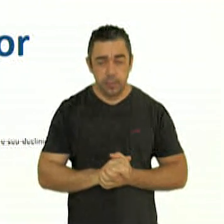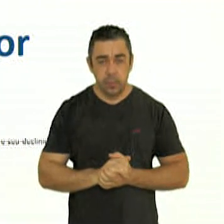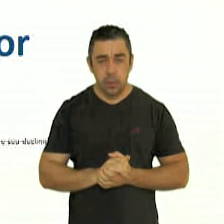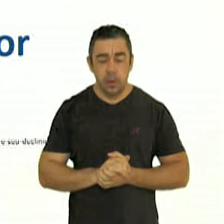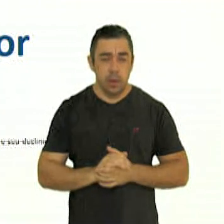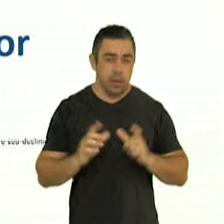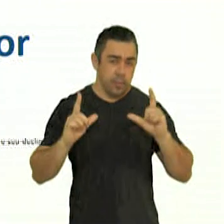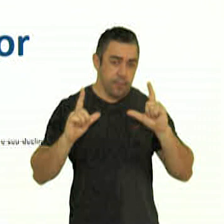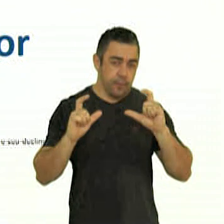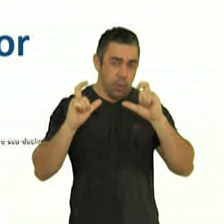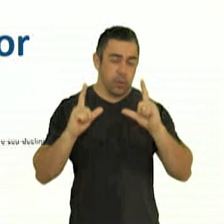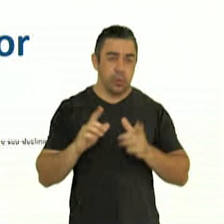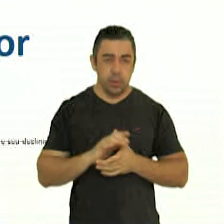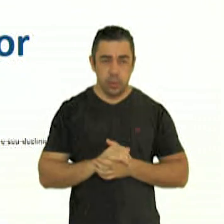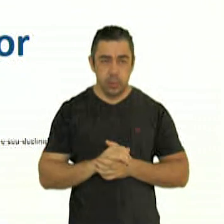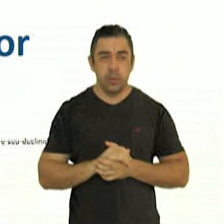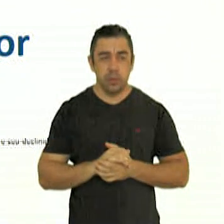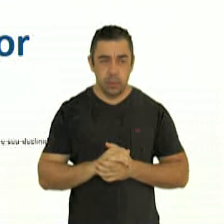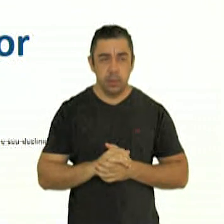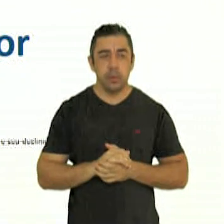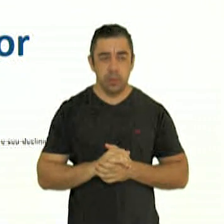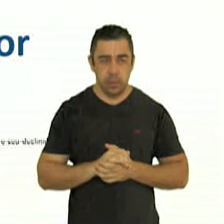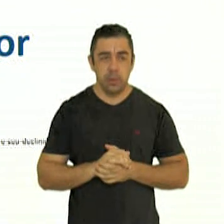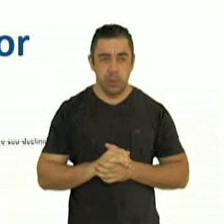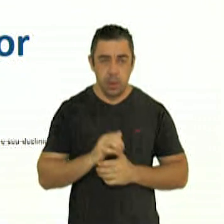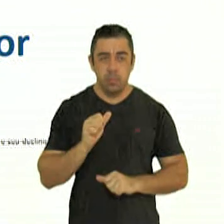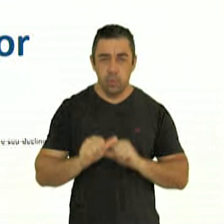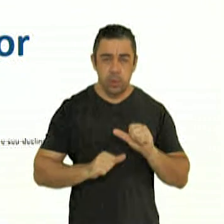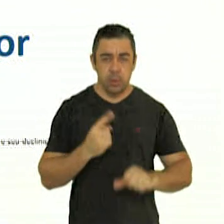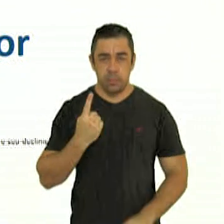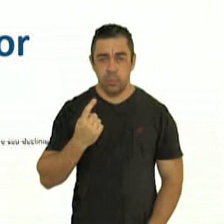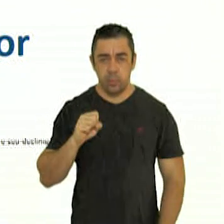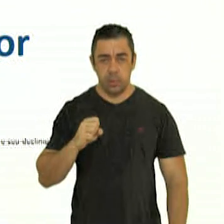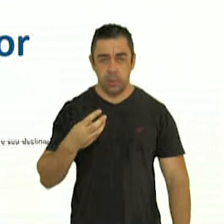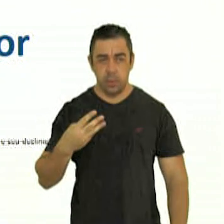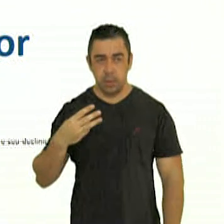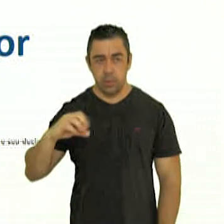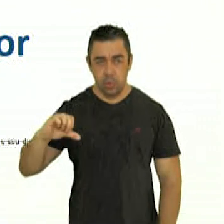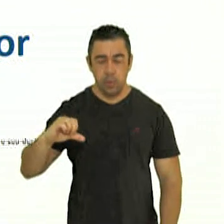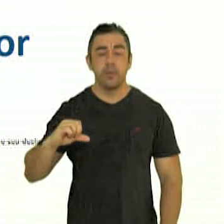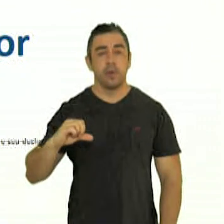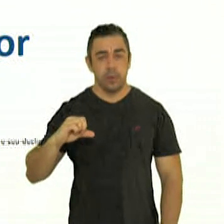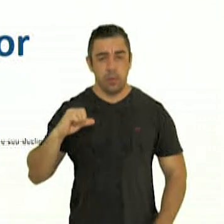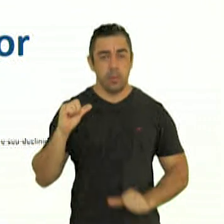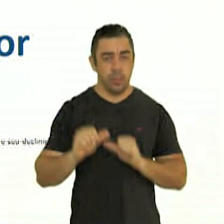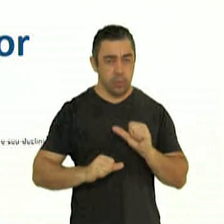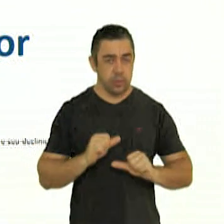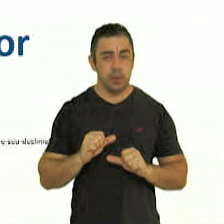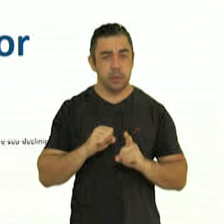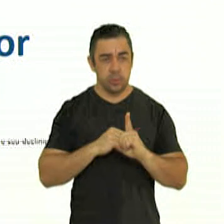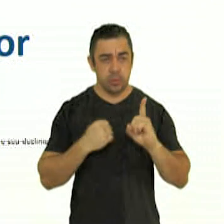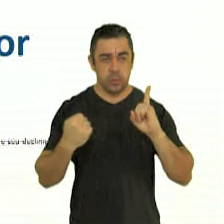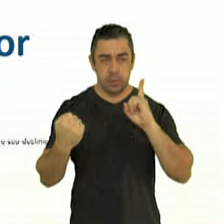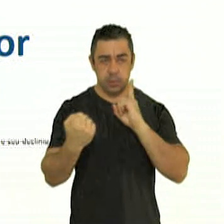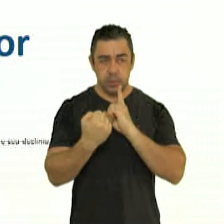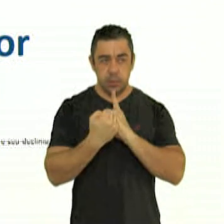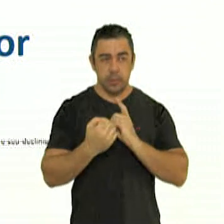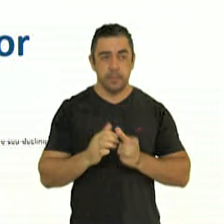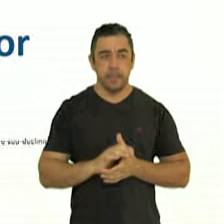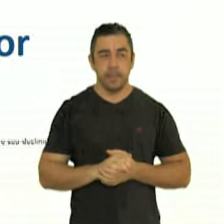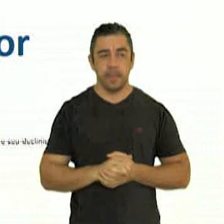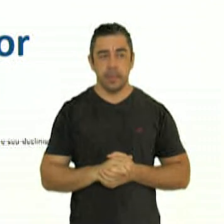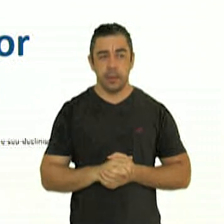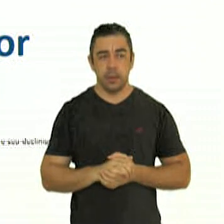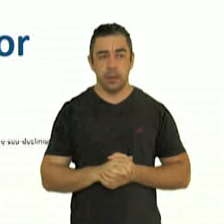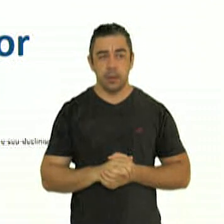uma fotografia, né? Foi uma mudança muito significativa para a sociedade. As relações socioespaciais